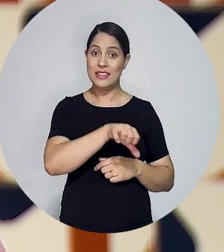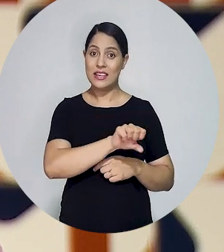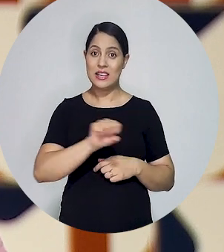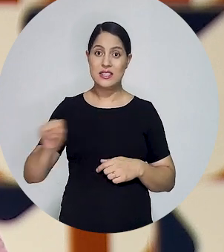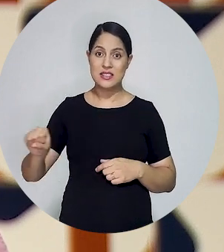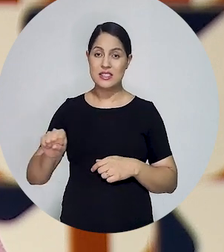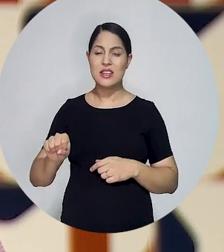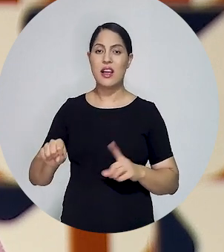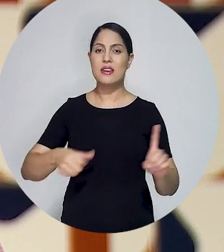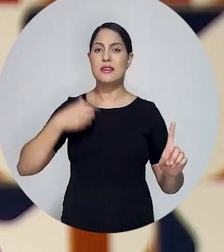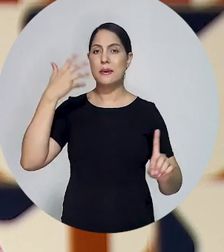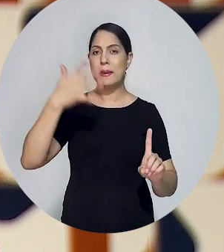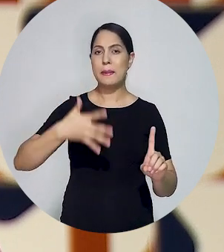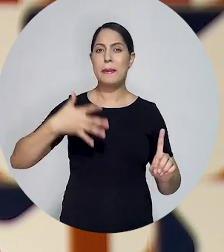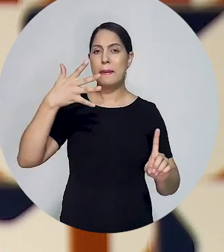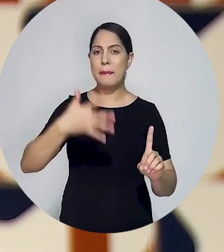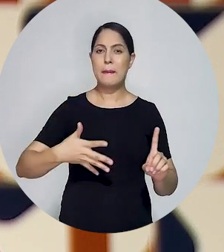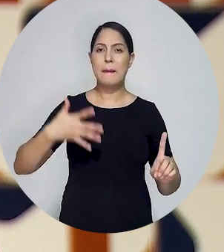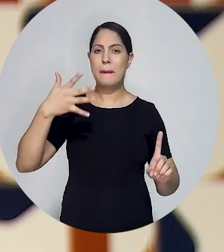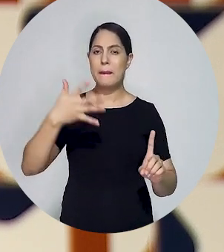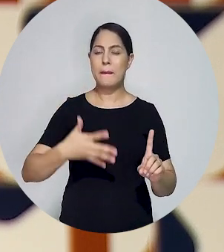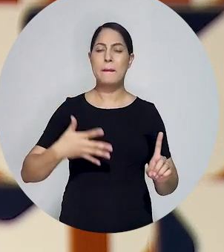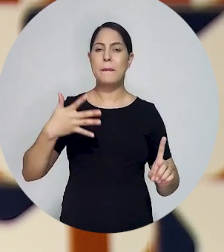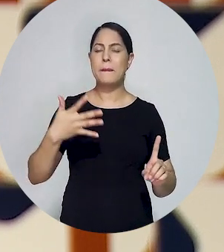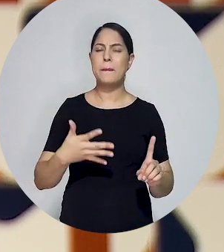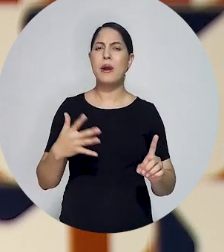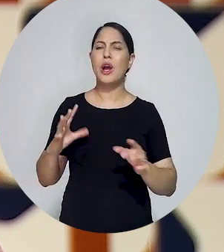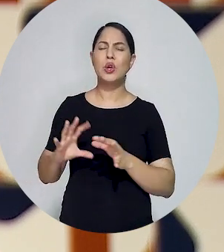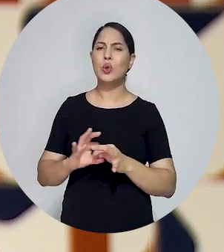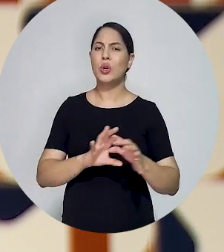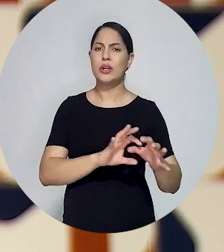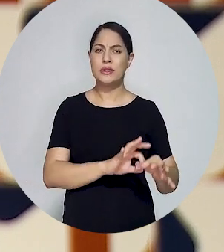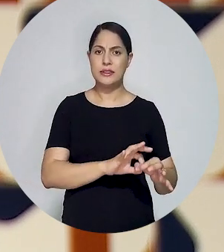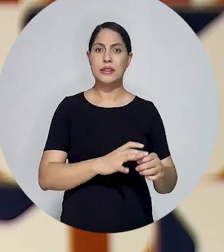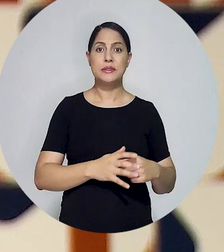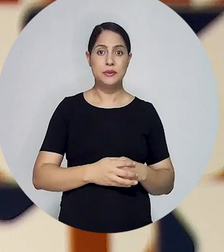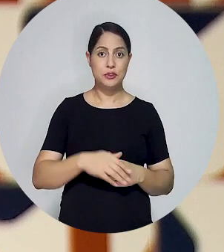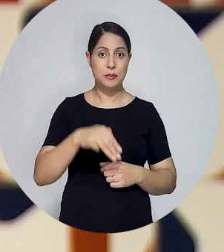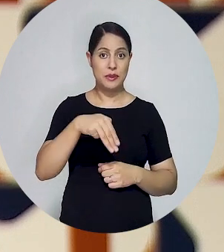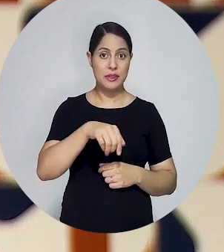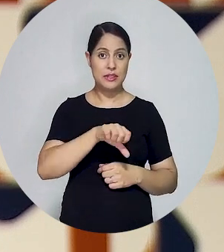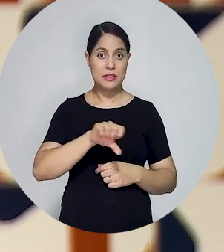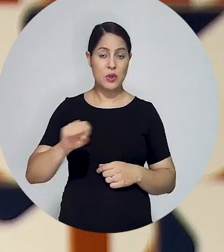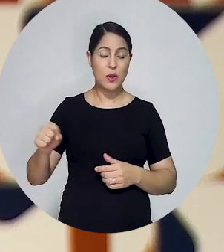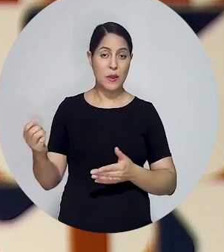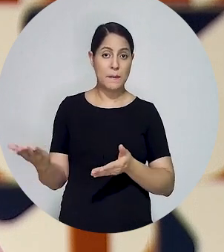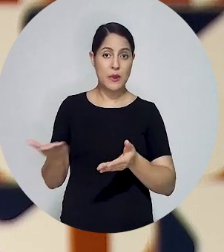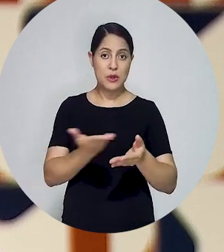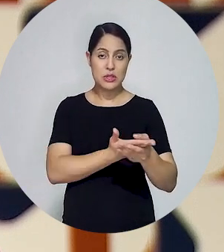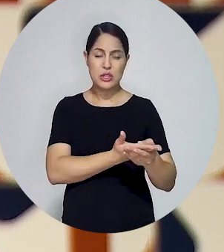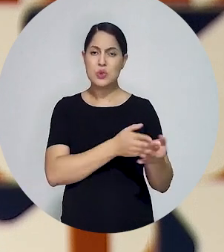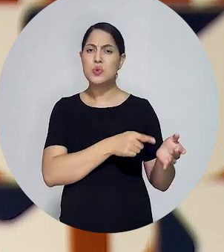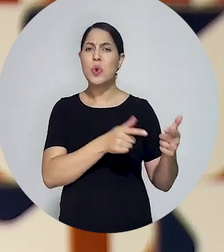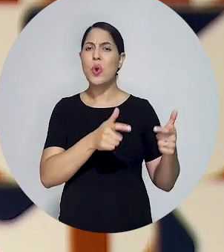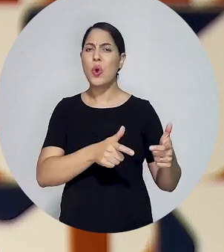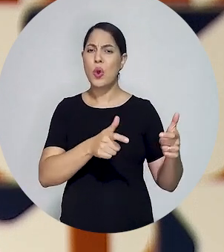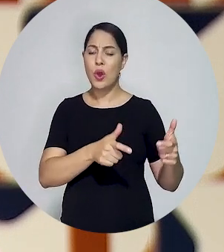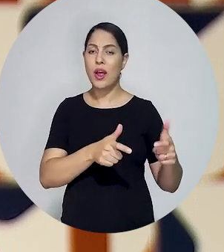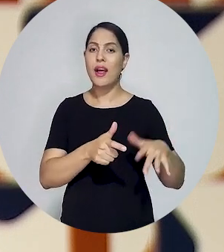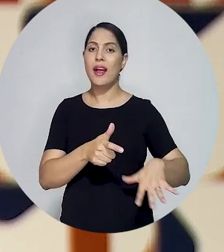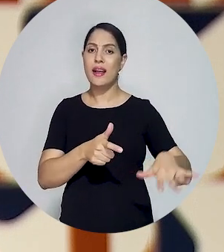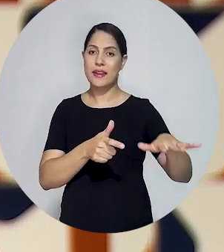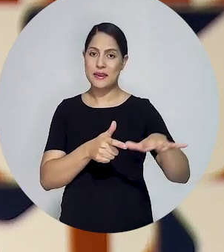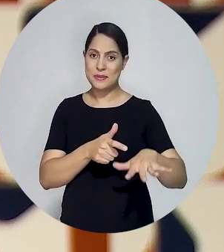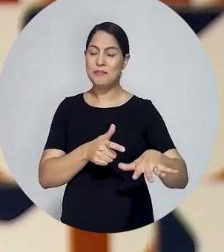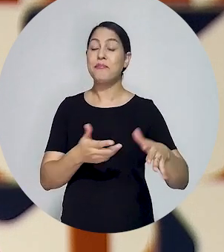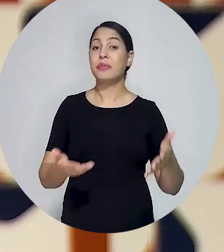Social reestabeleceu a sustentação oral à advocacia nos julgamentos de mandados de segurança no âmbito dos processos